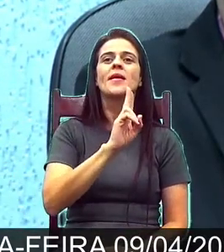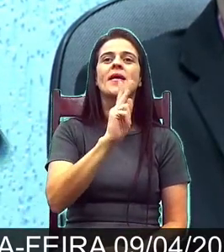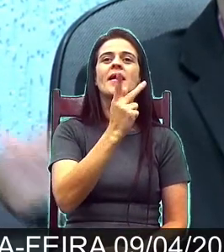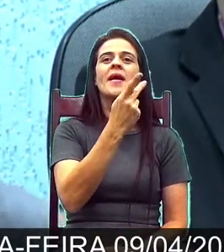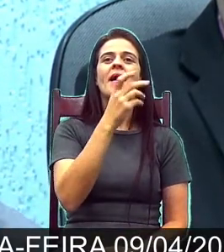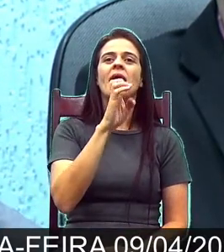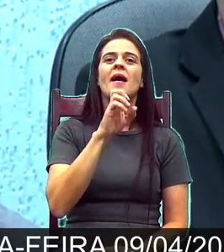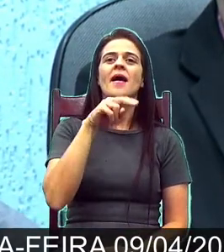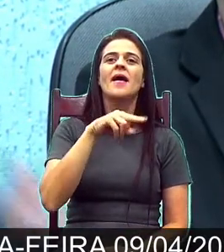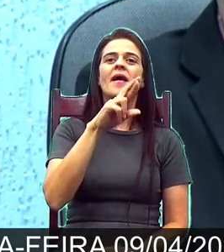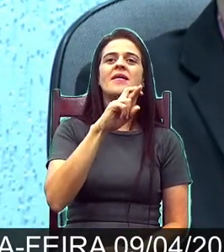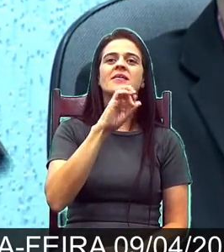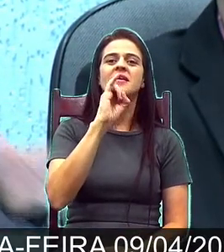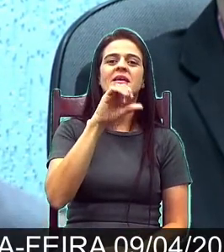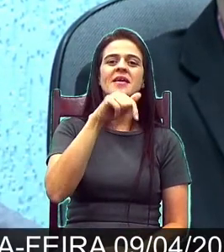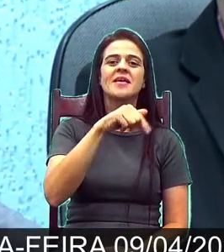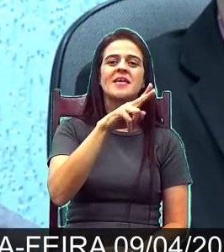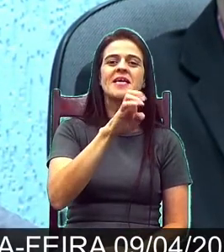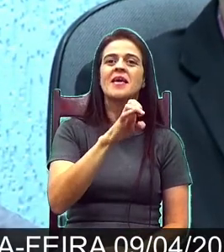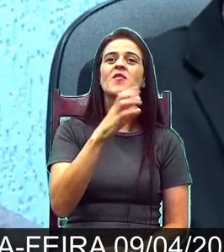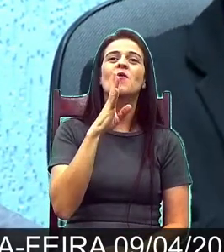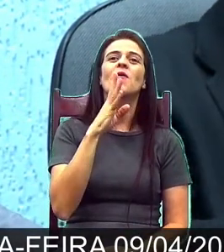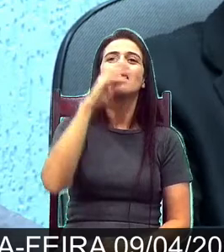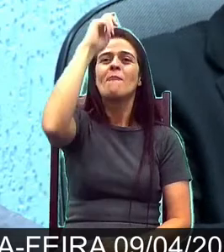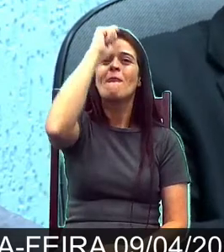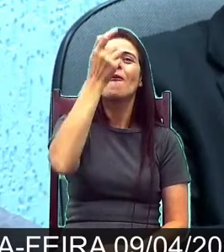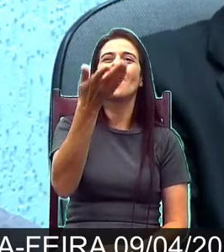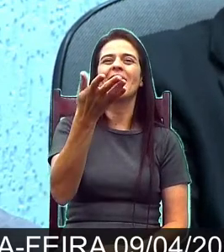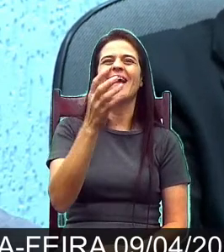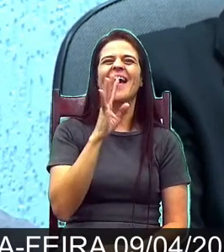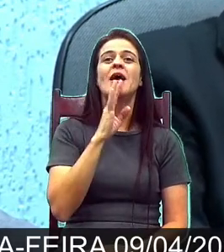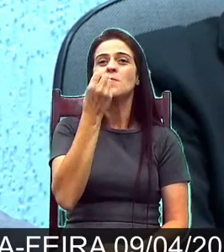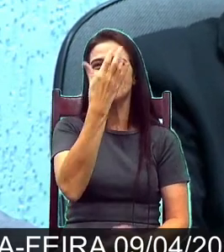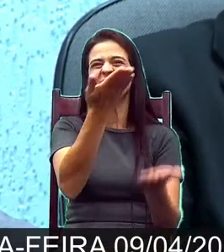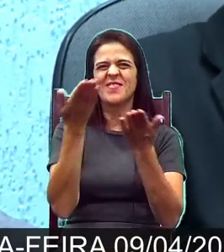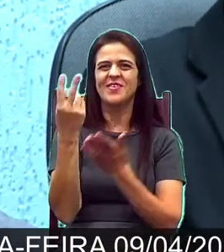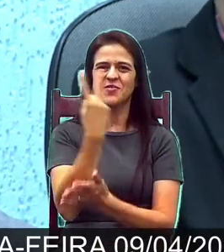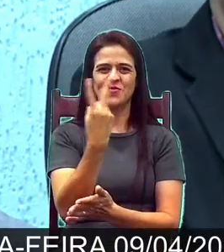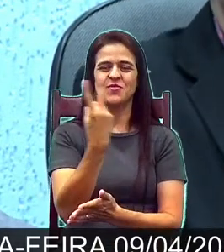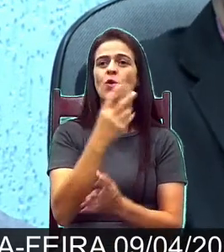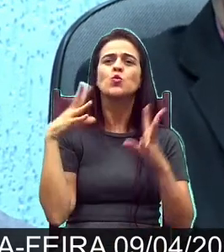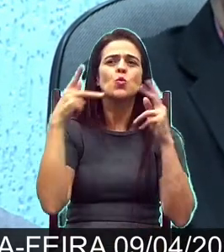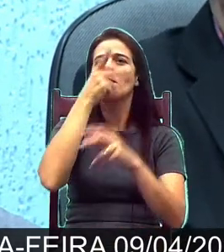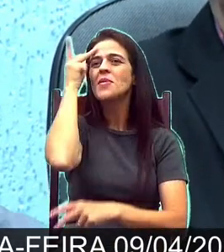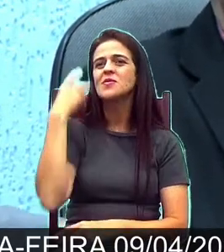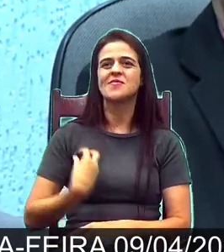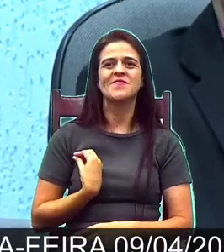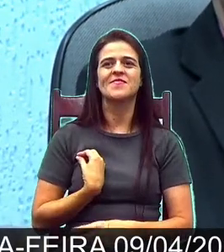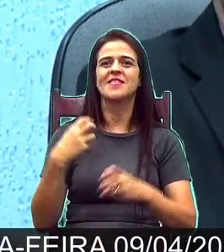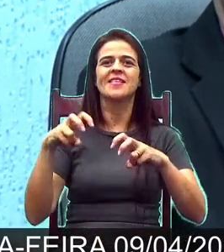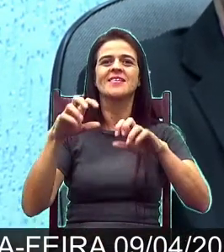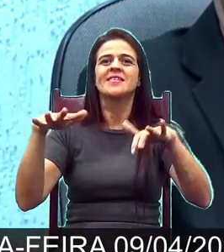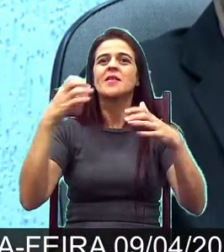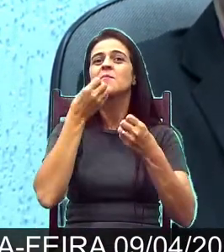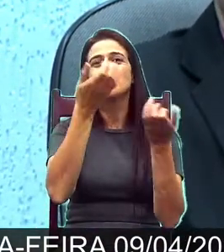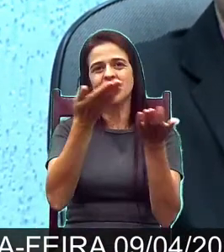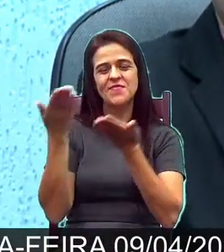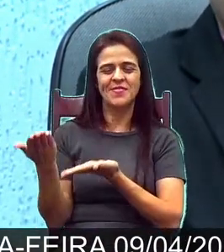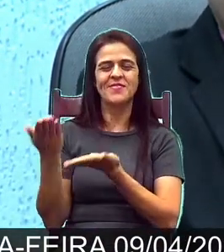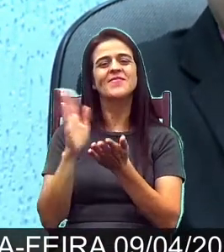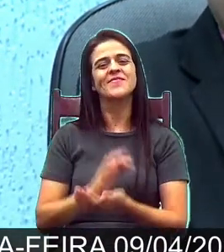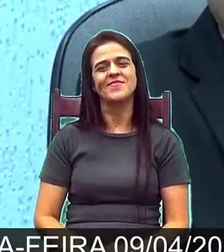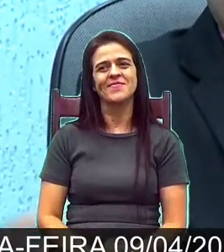muito, Henrique, mas estou conhecendo, está de boné. Seja bem-vindo a essa casa. Todos que estão presentes aí, sejam todos bem-vindos.